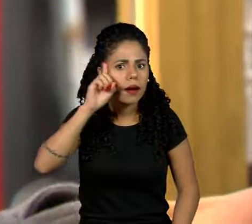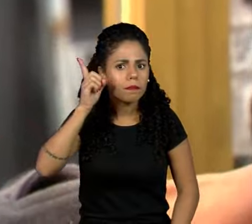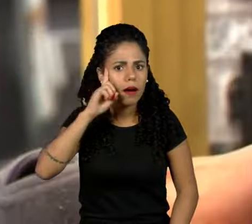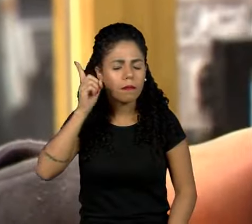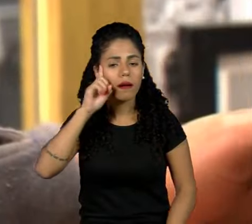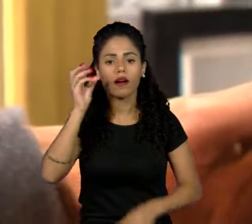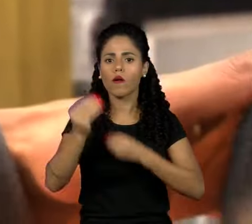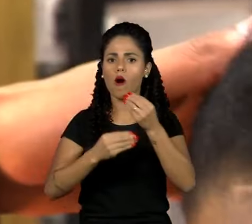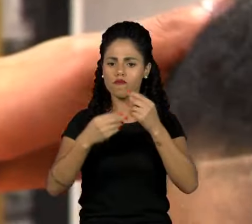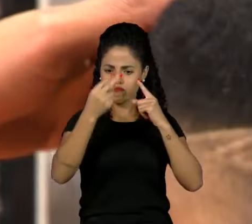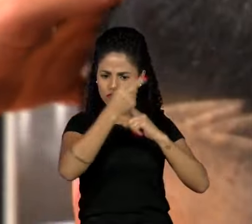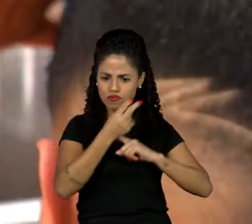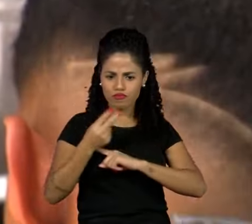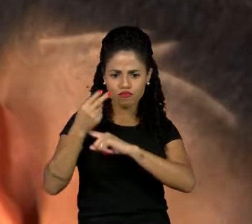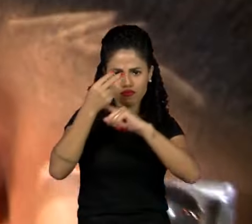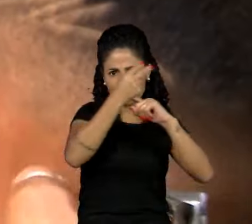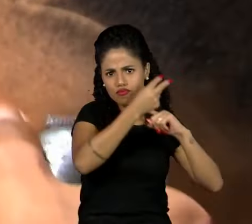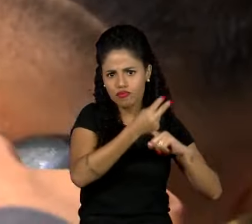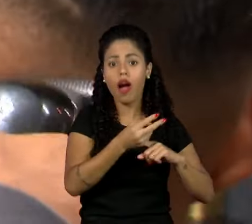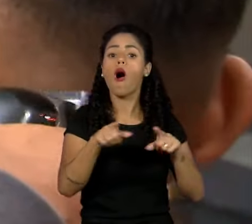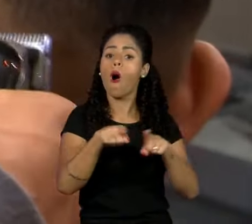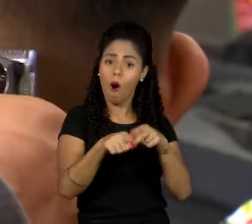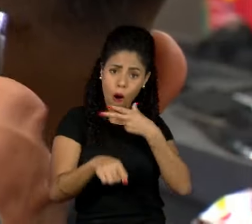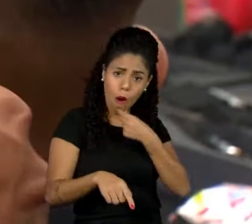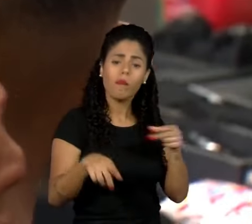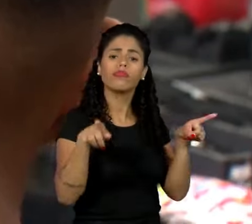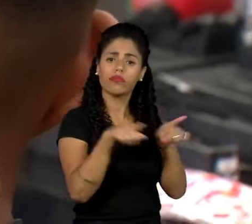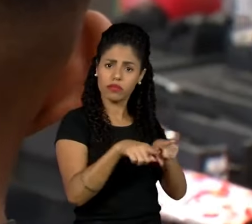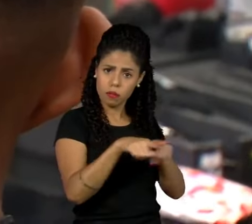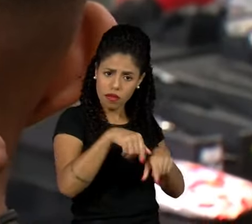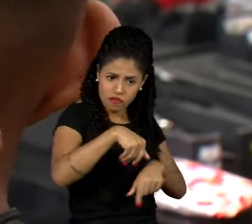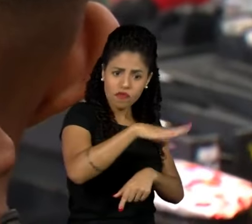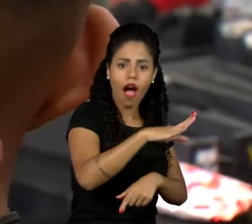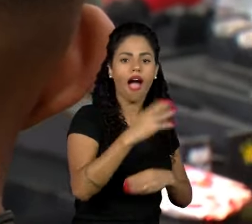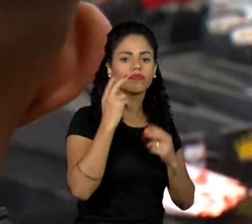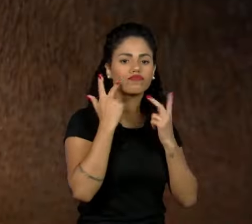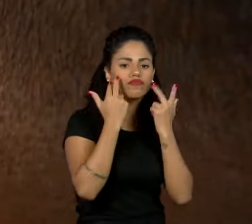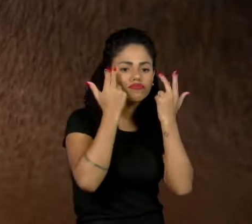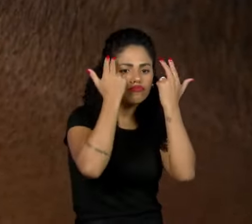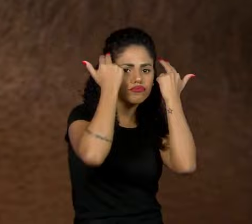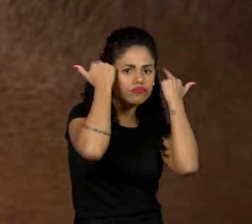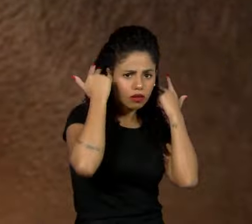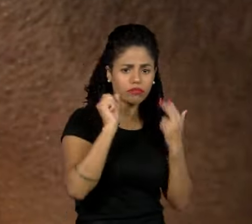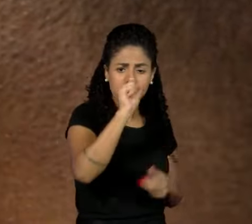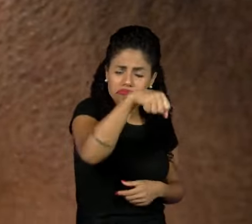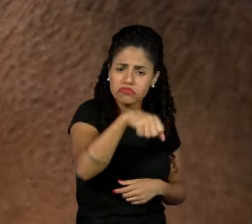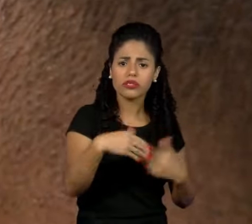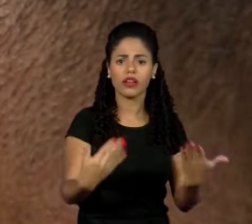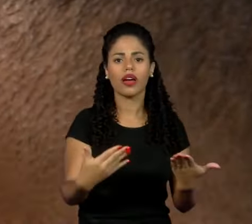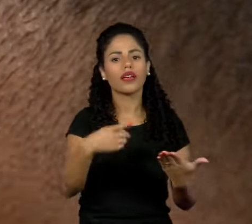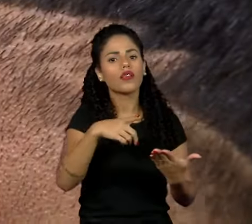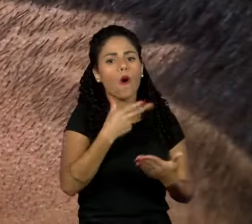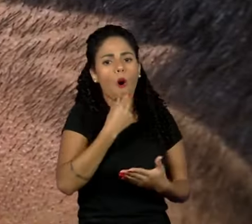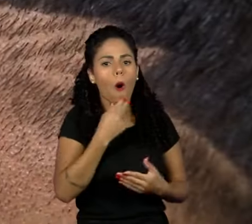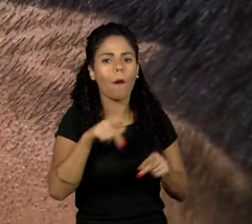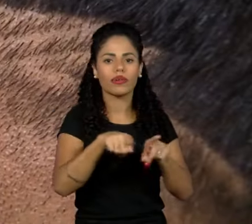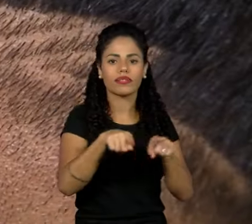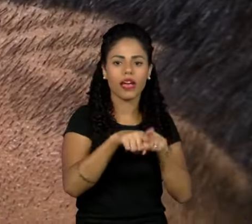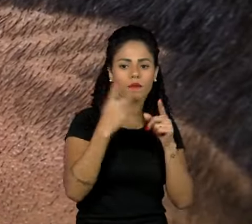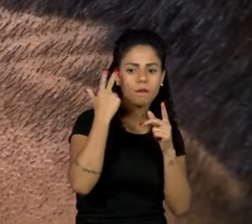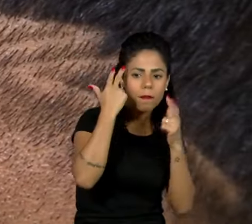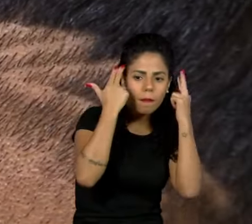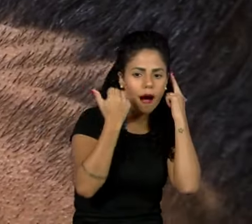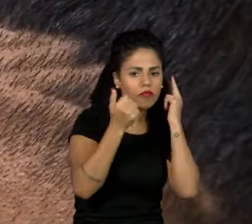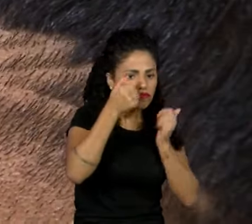desse ritual de beleza é muito mais para os homens no salão de cabeleireiro, por exemplo. Então, os homens estão sempre ali retocando o corte